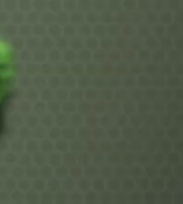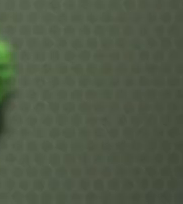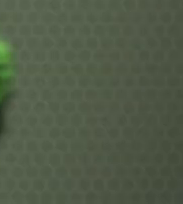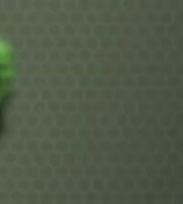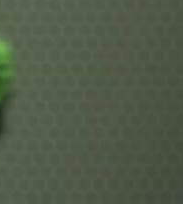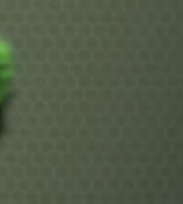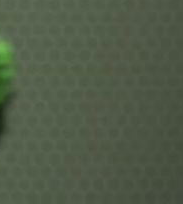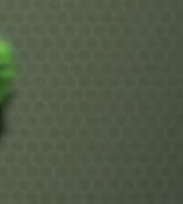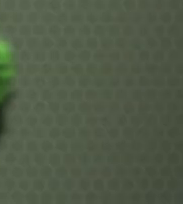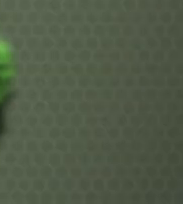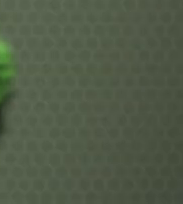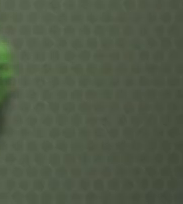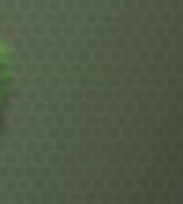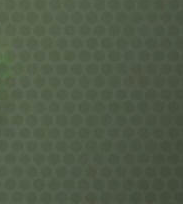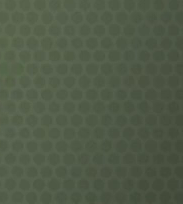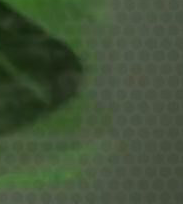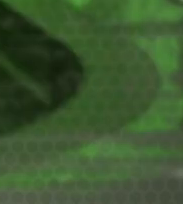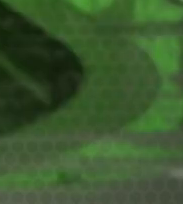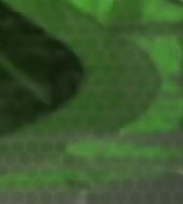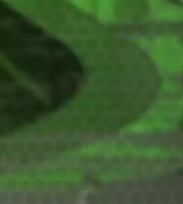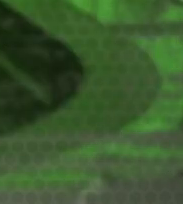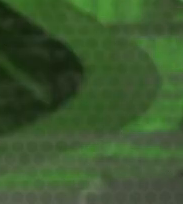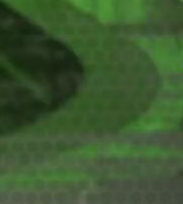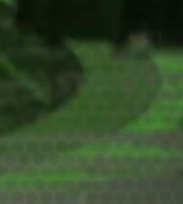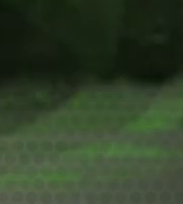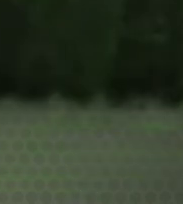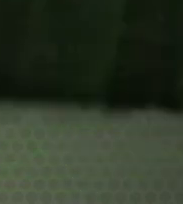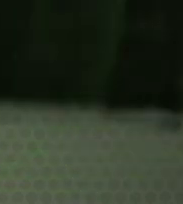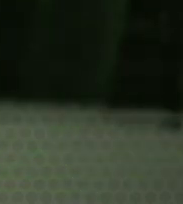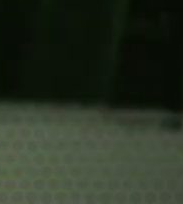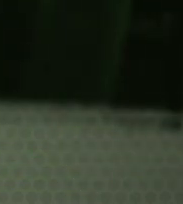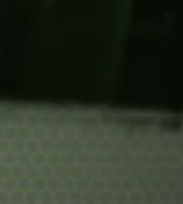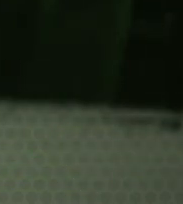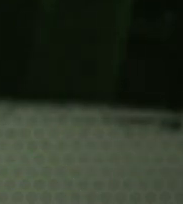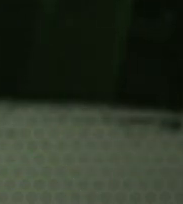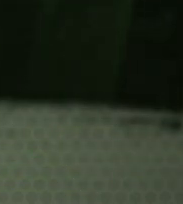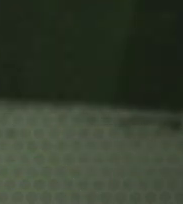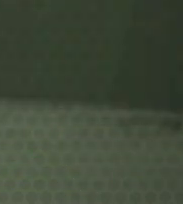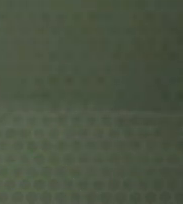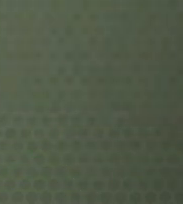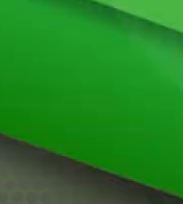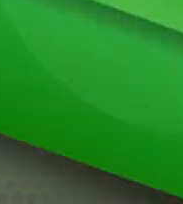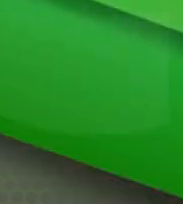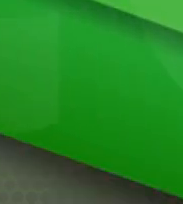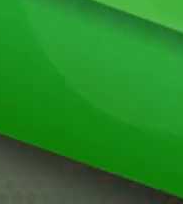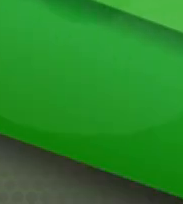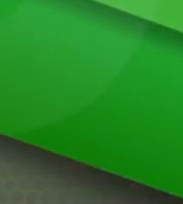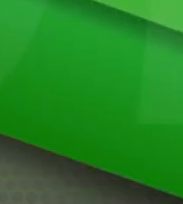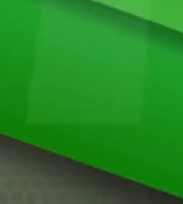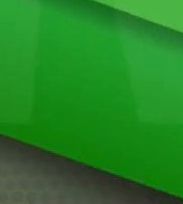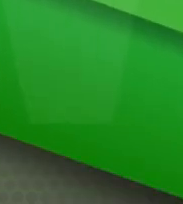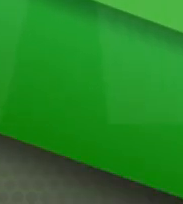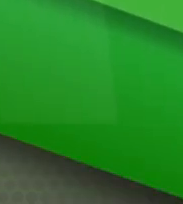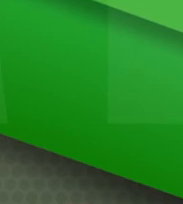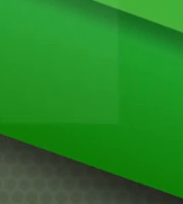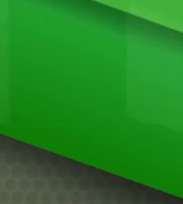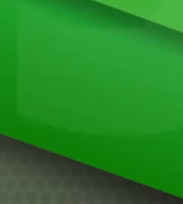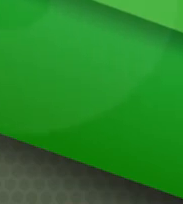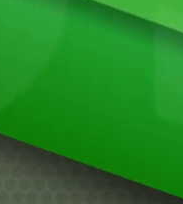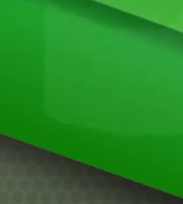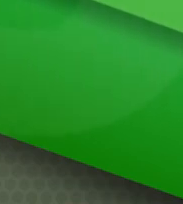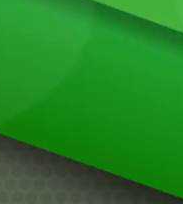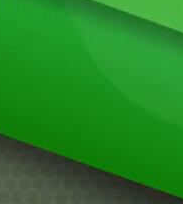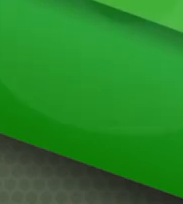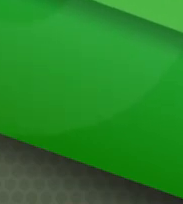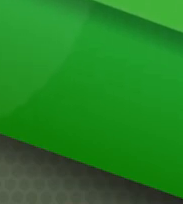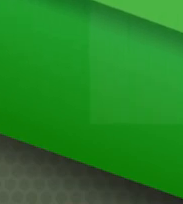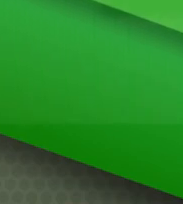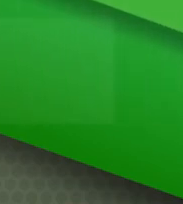a